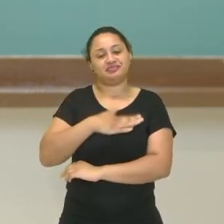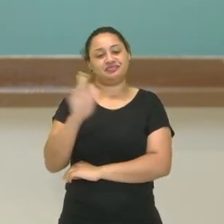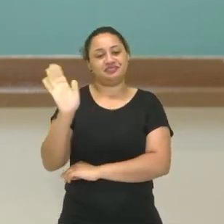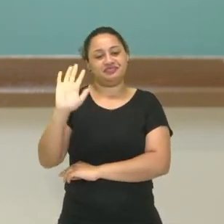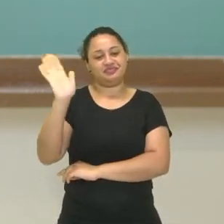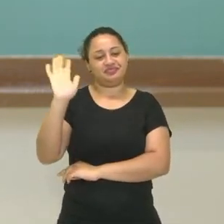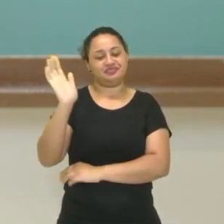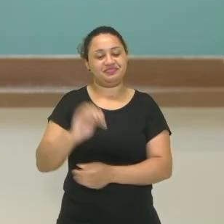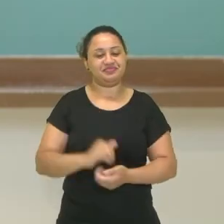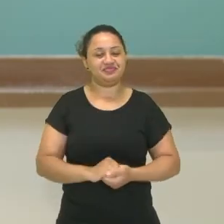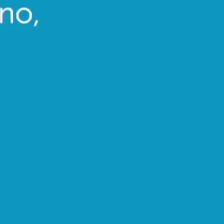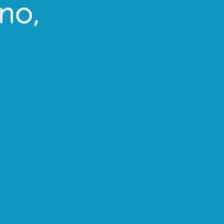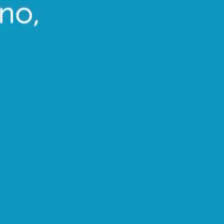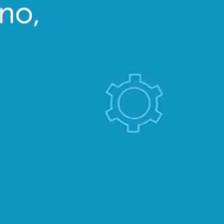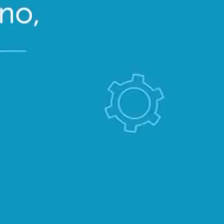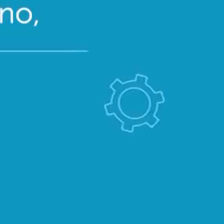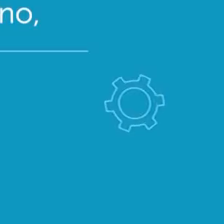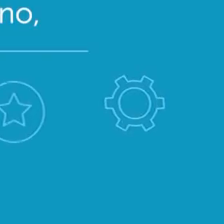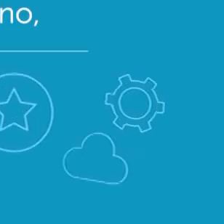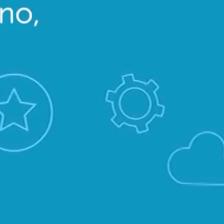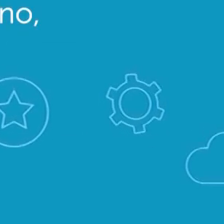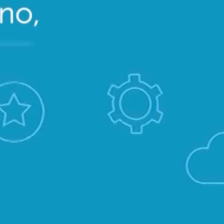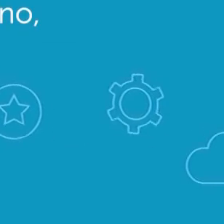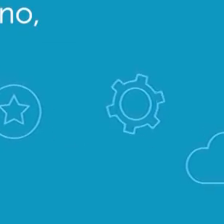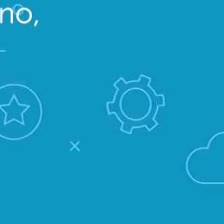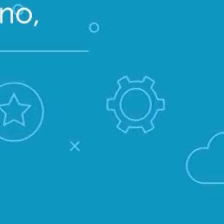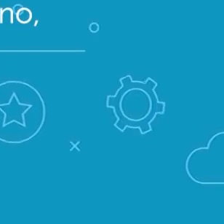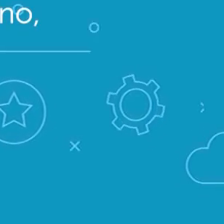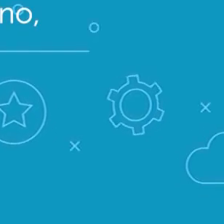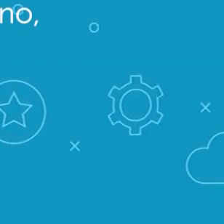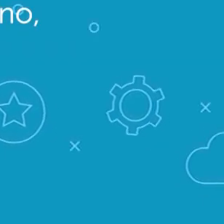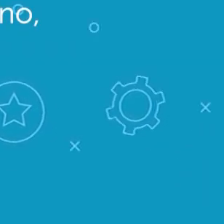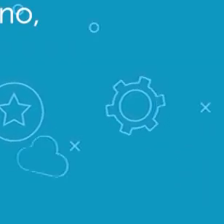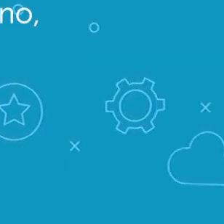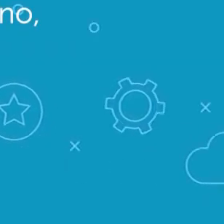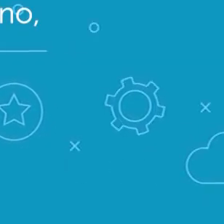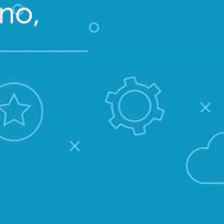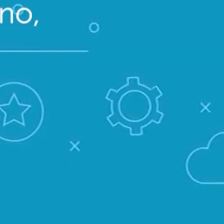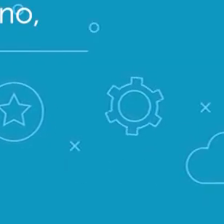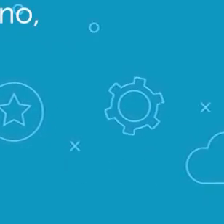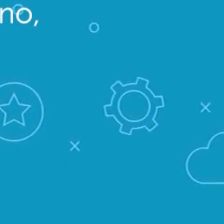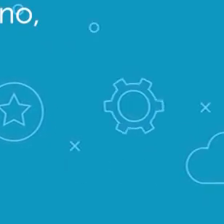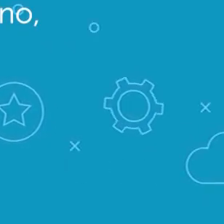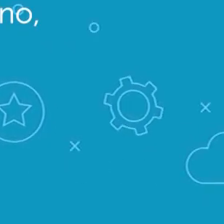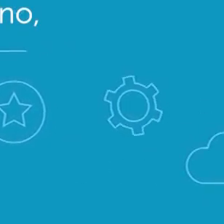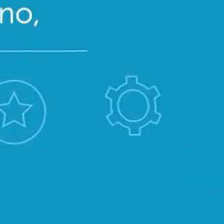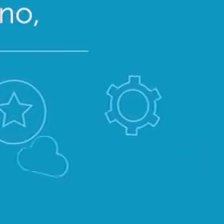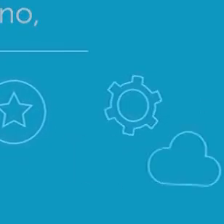breve.